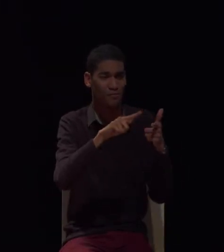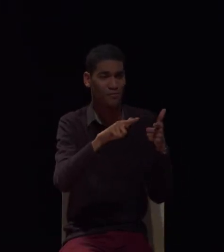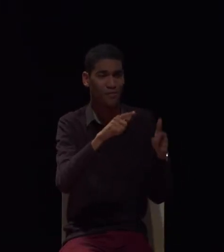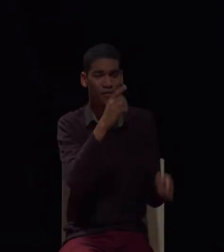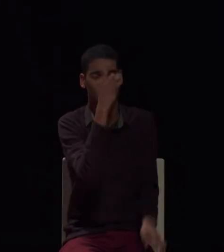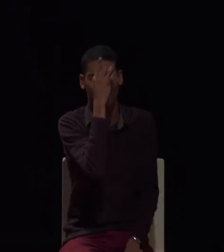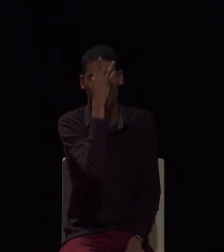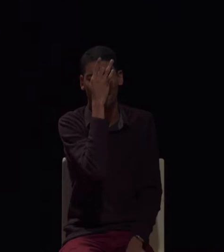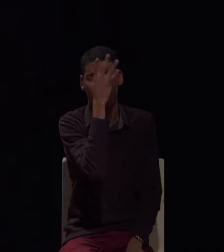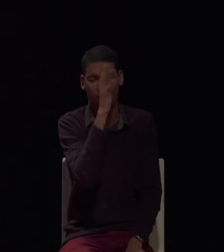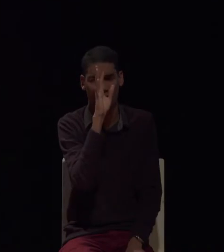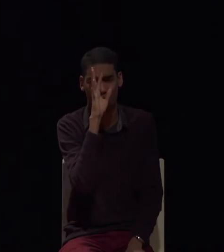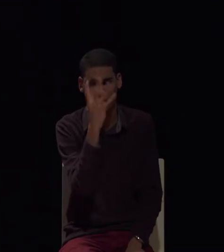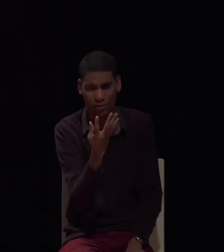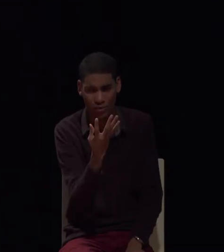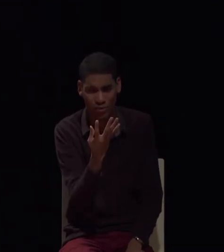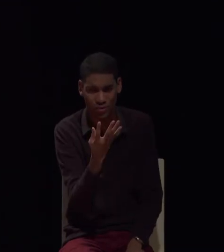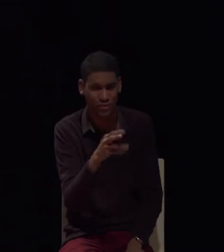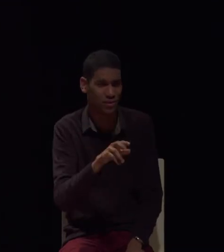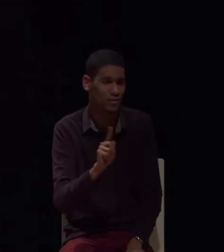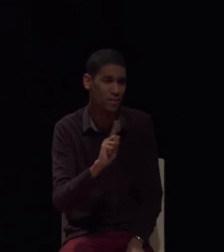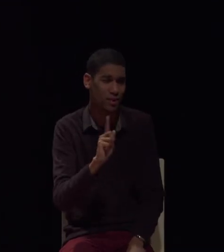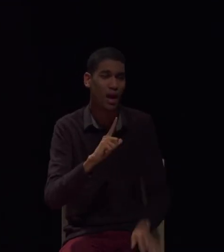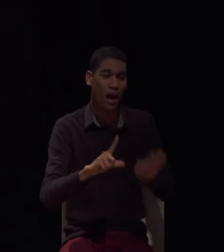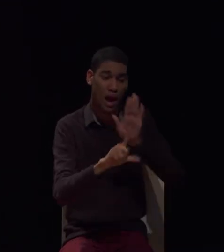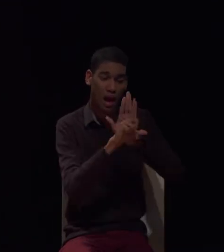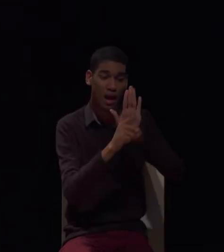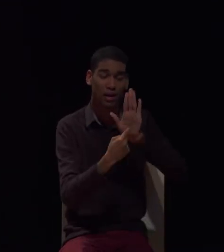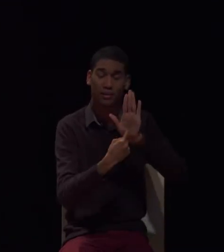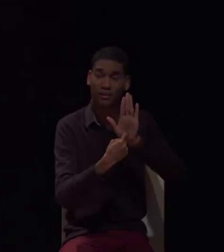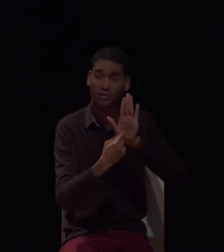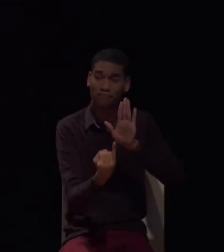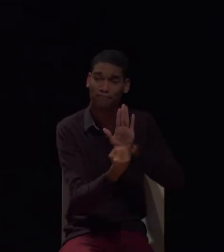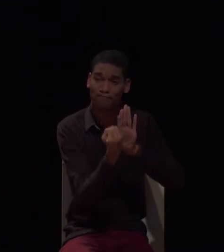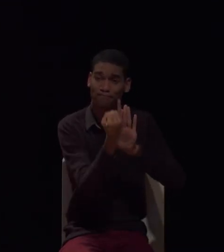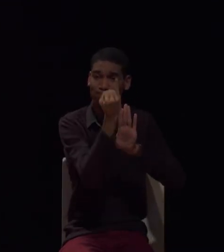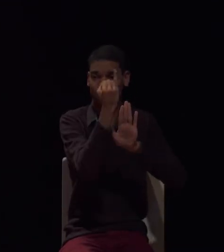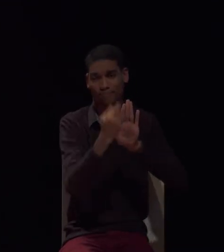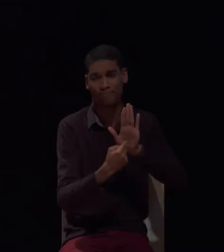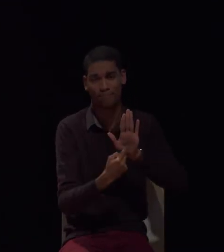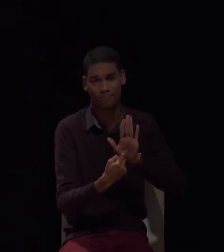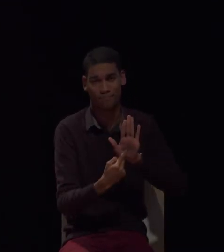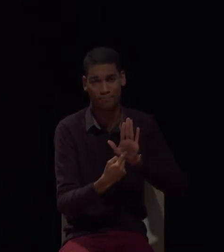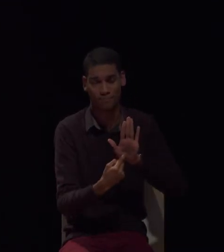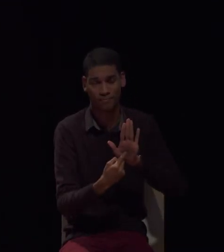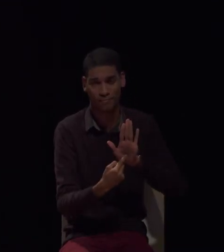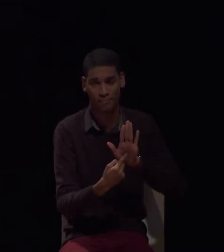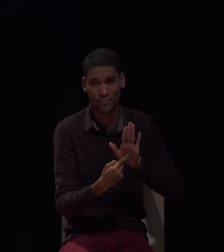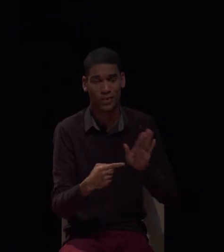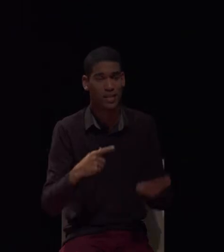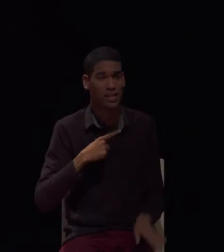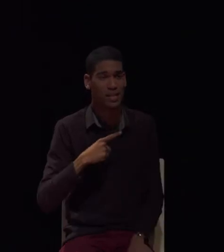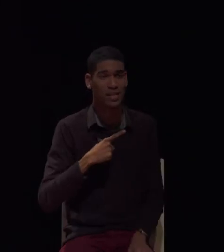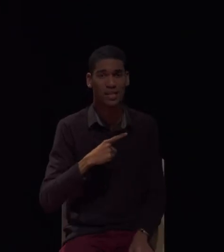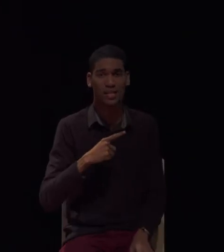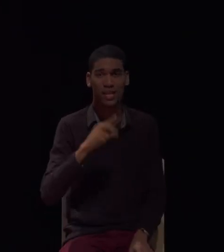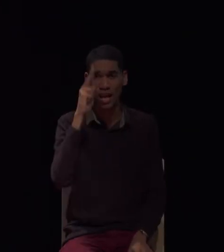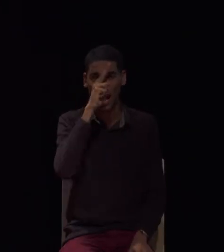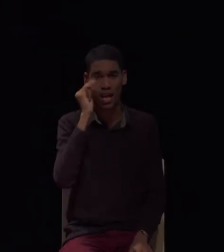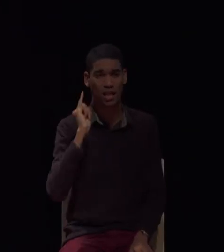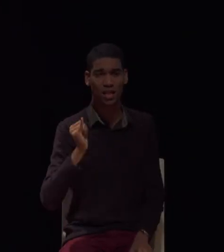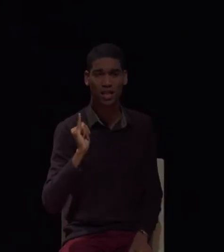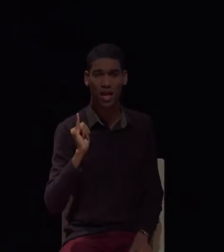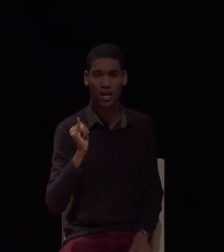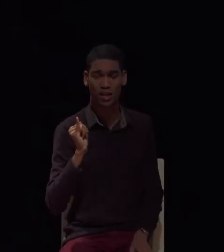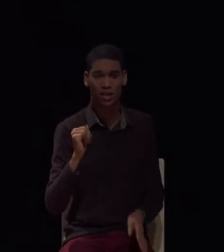coisa acontecendo gente a ler a lei é importante a disputa de narrativas com relação à história